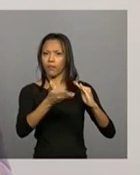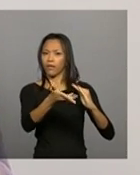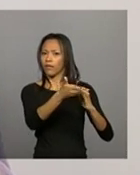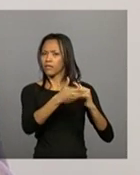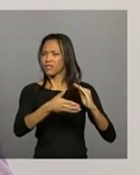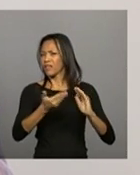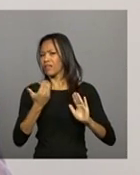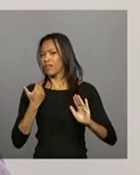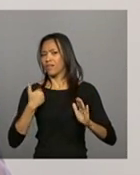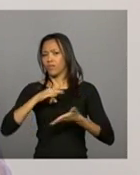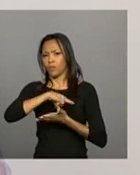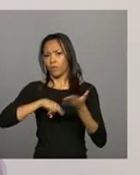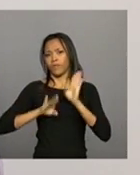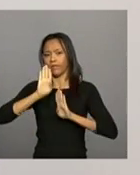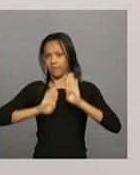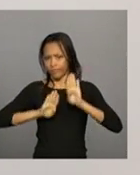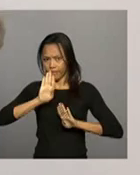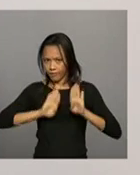licitações.